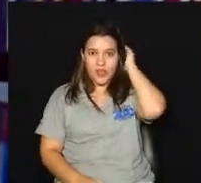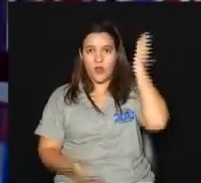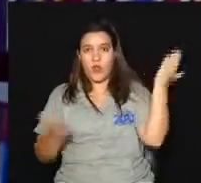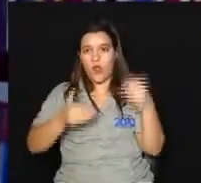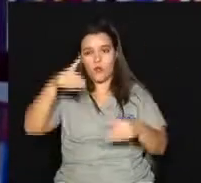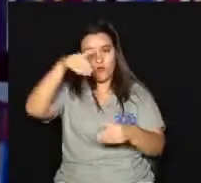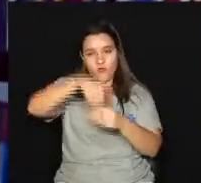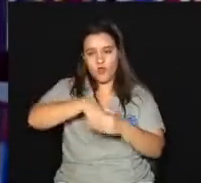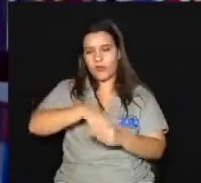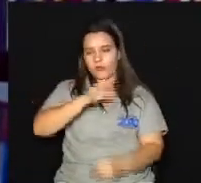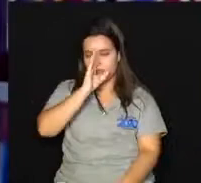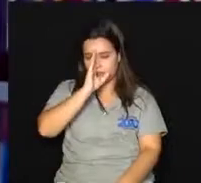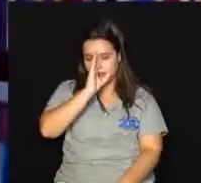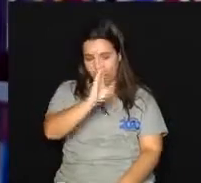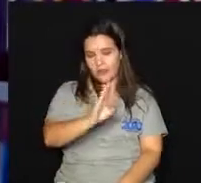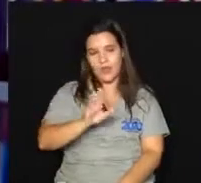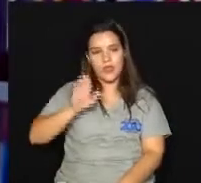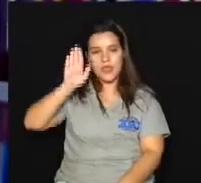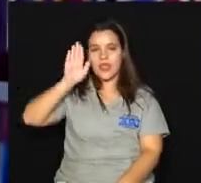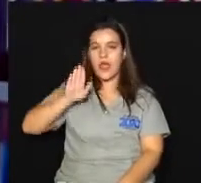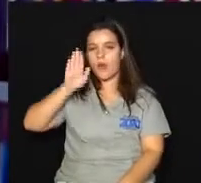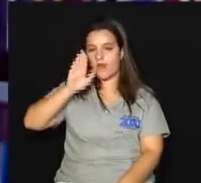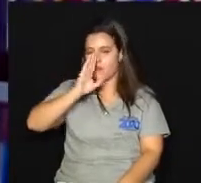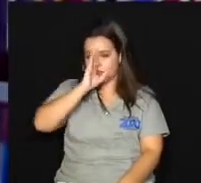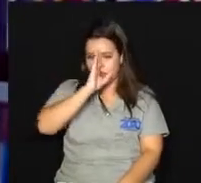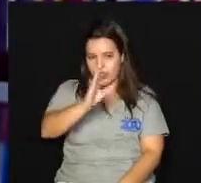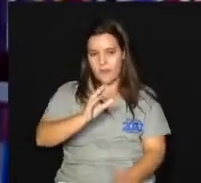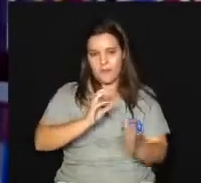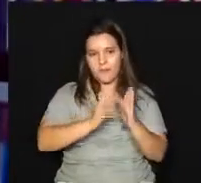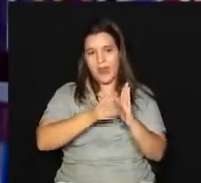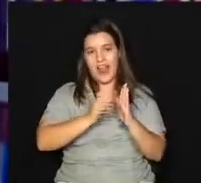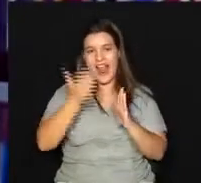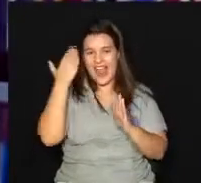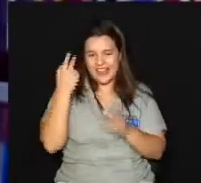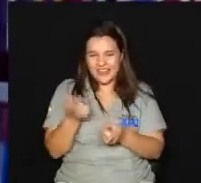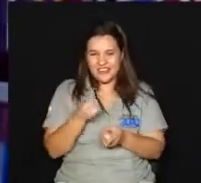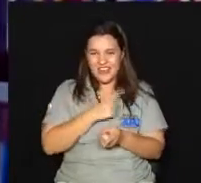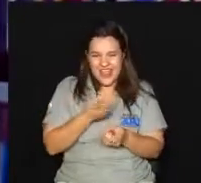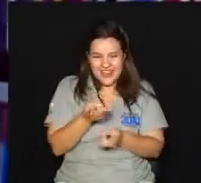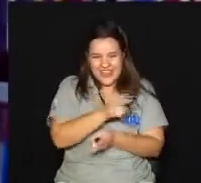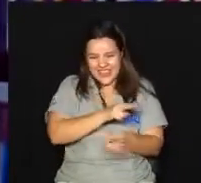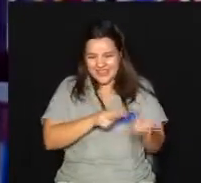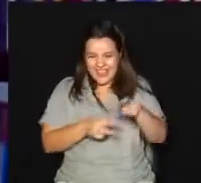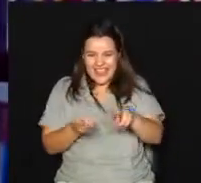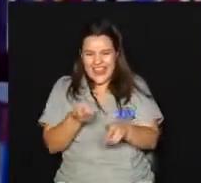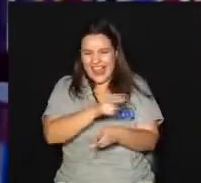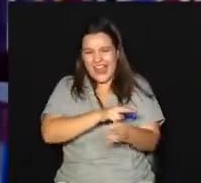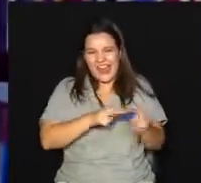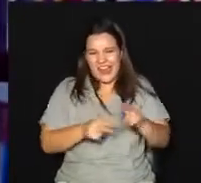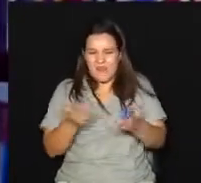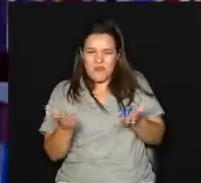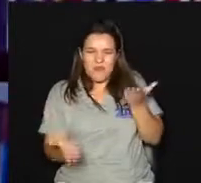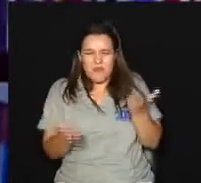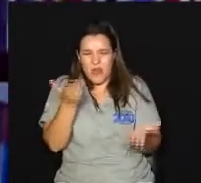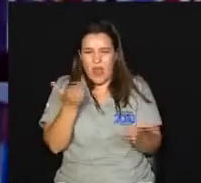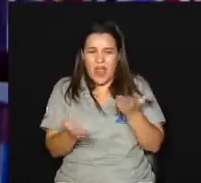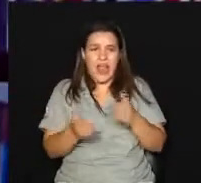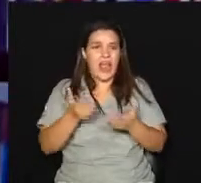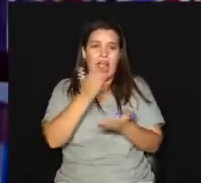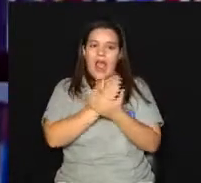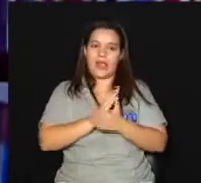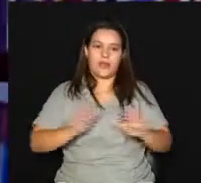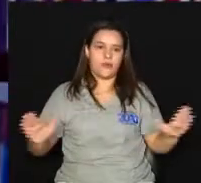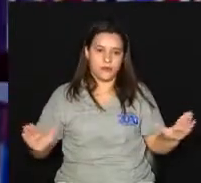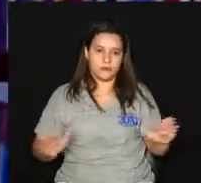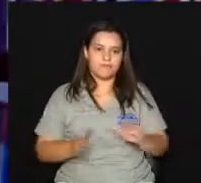voto é direcionado ao candidato e ao partido. Então, essa questão da proporcionalidade em relação ao